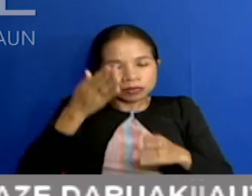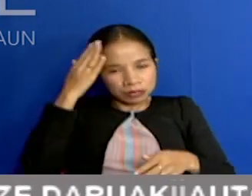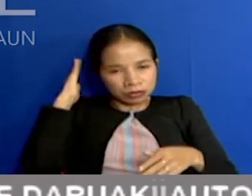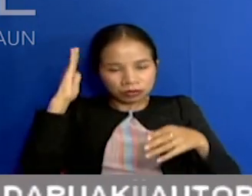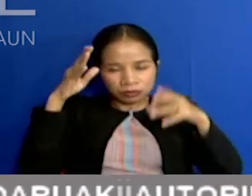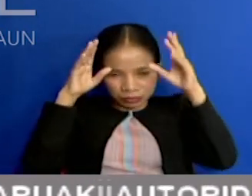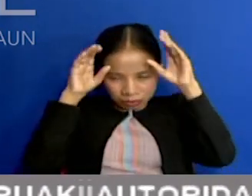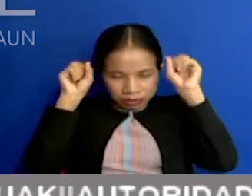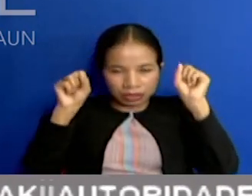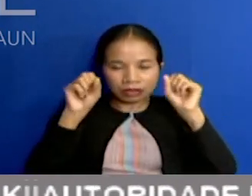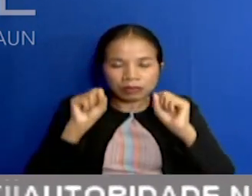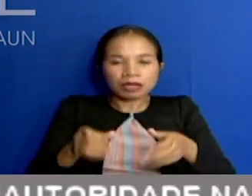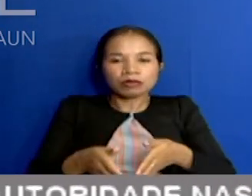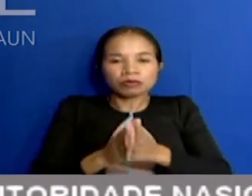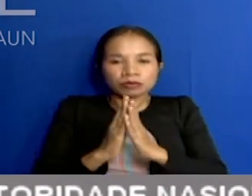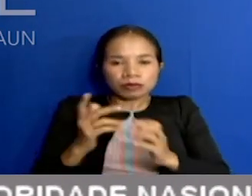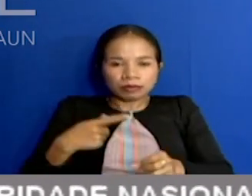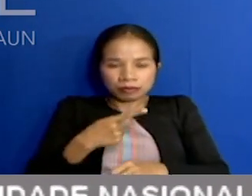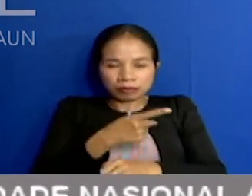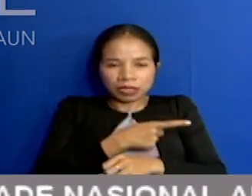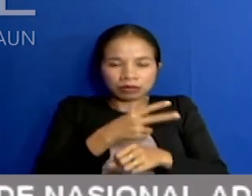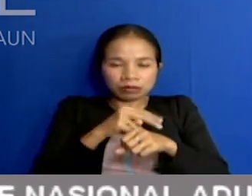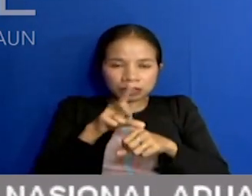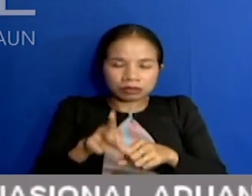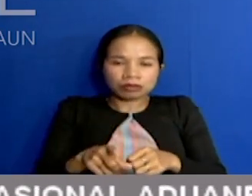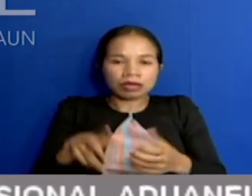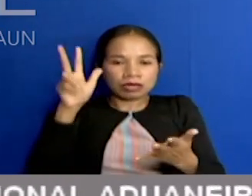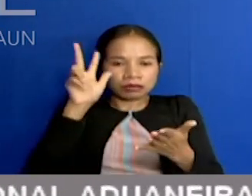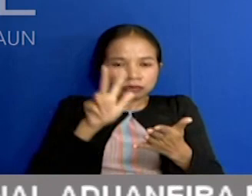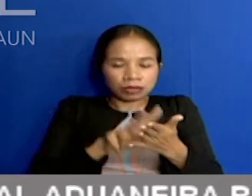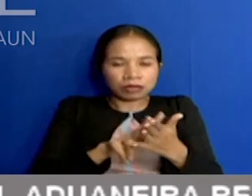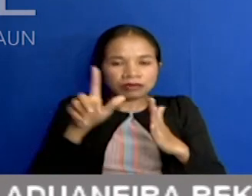o bele husu ba parlamento nacional atu ratifica ona convenção